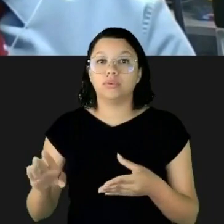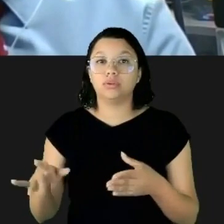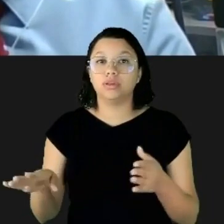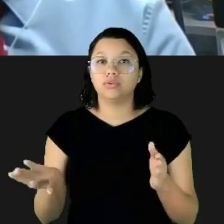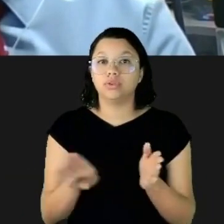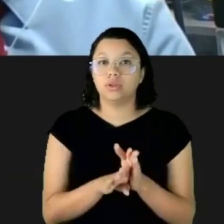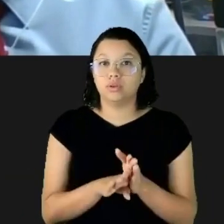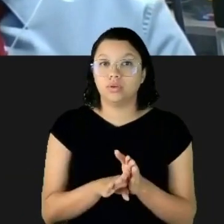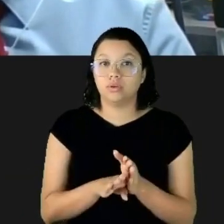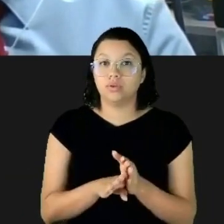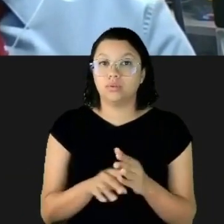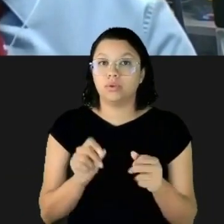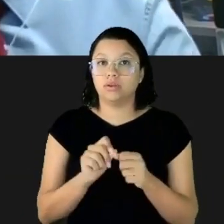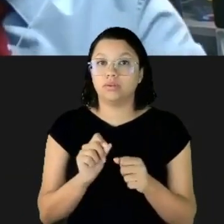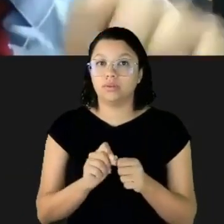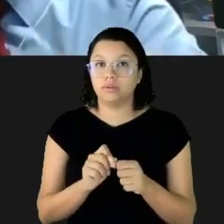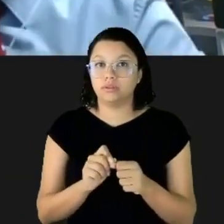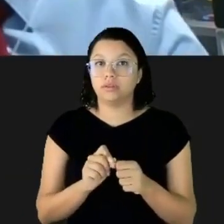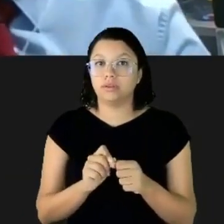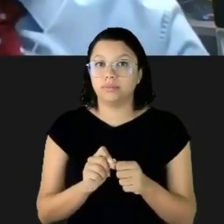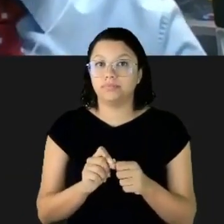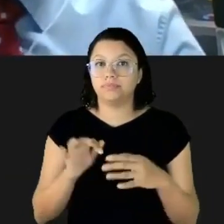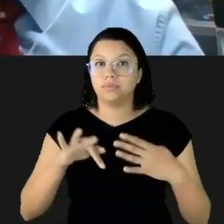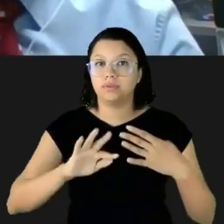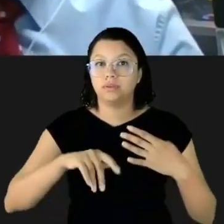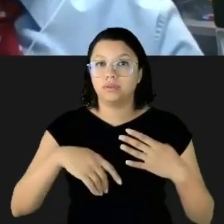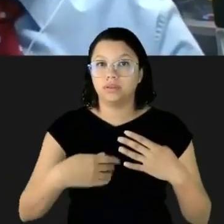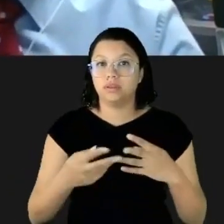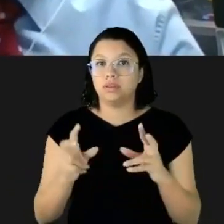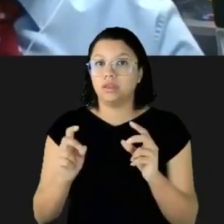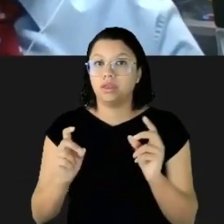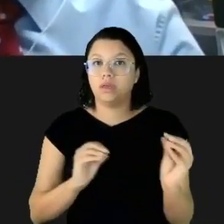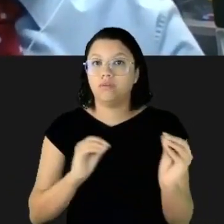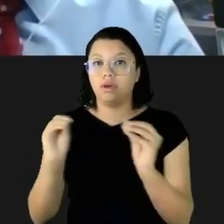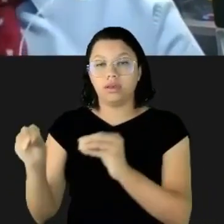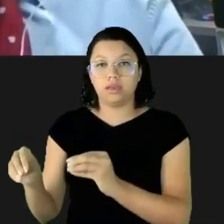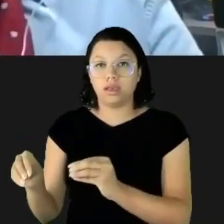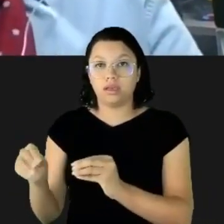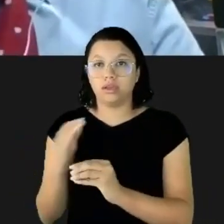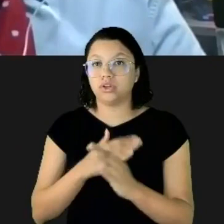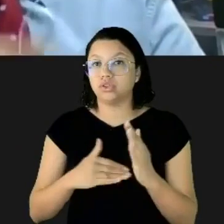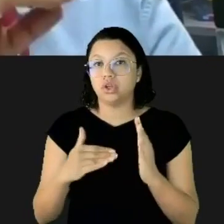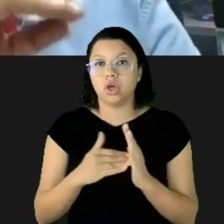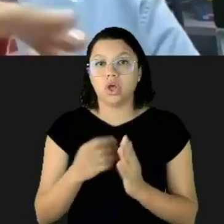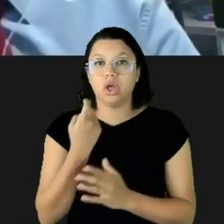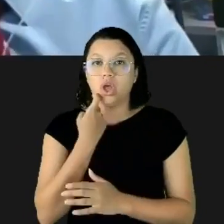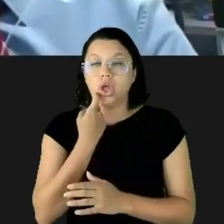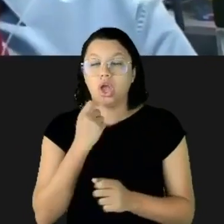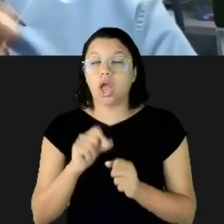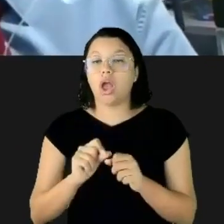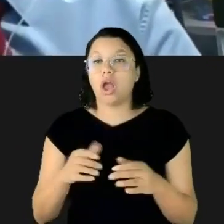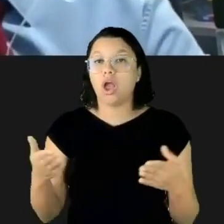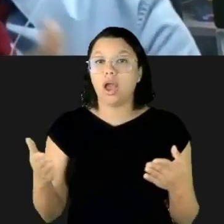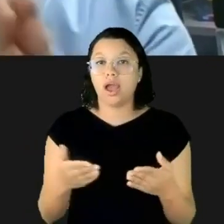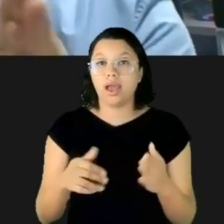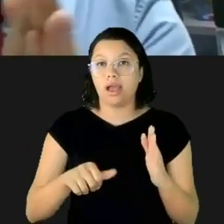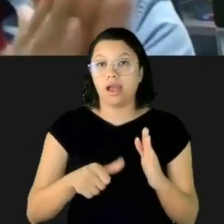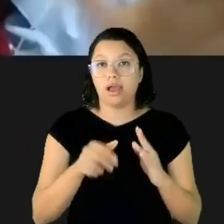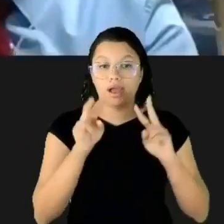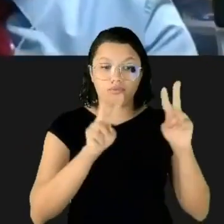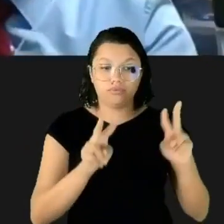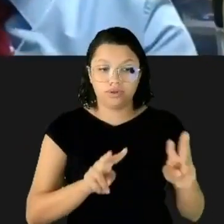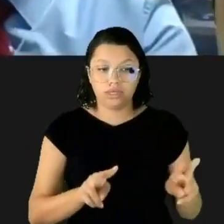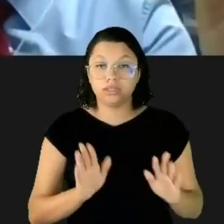para o minutar sentença e foi automaticamente lançado toda sexta-feira a gente faz essa triagem